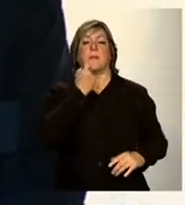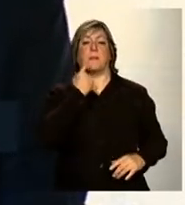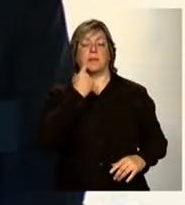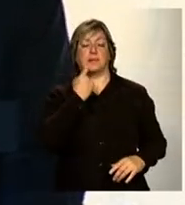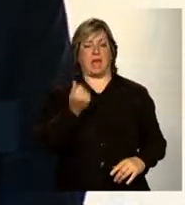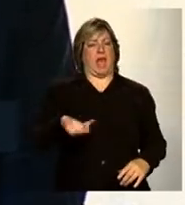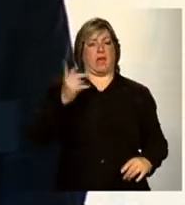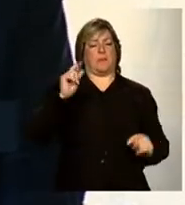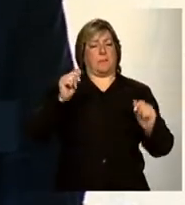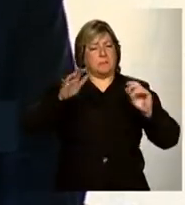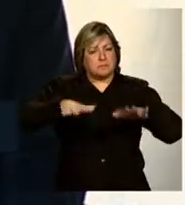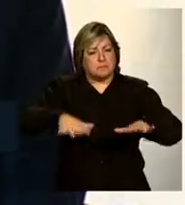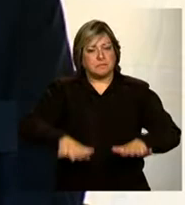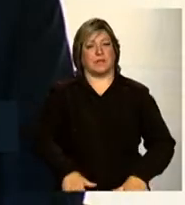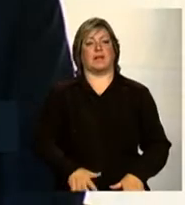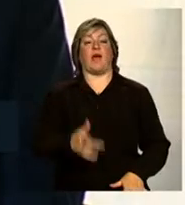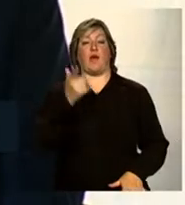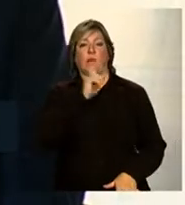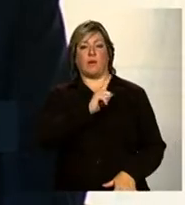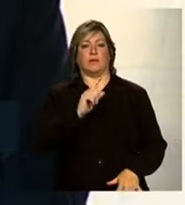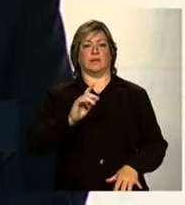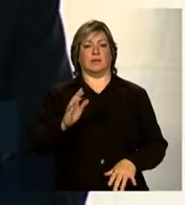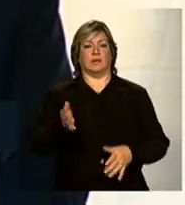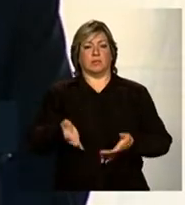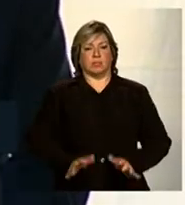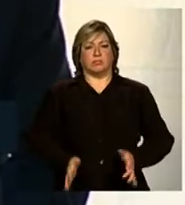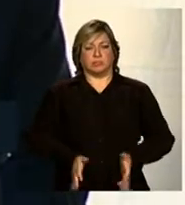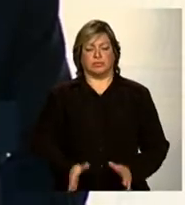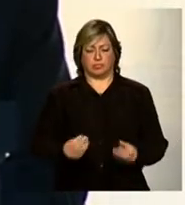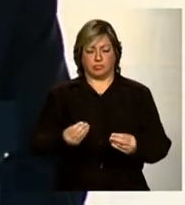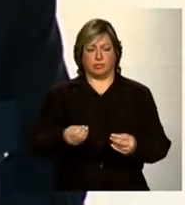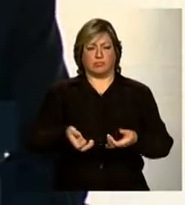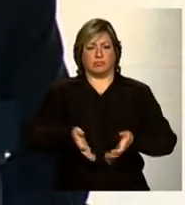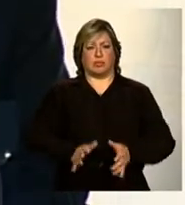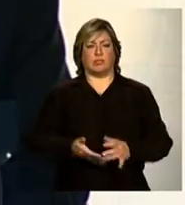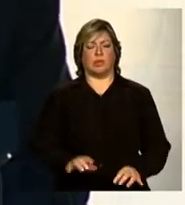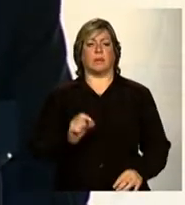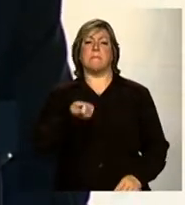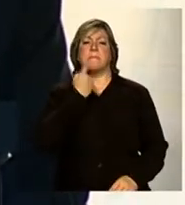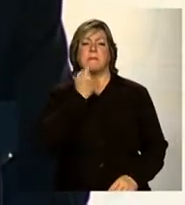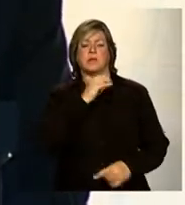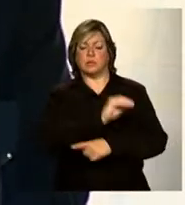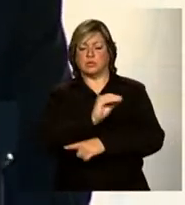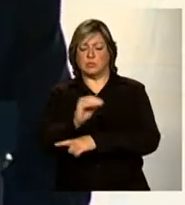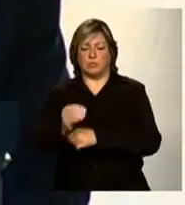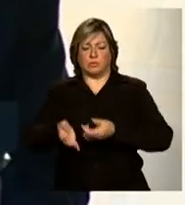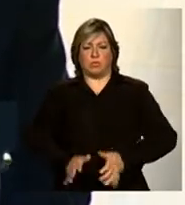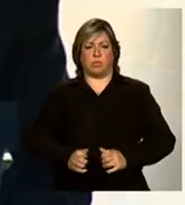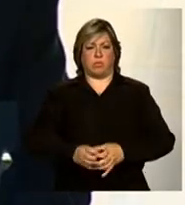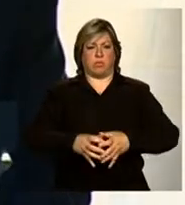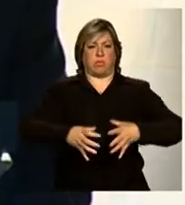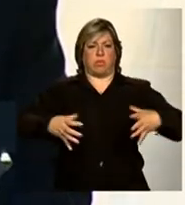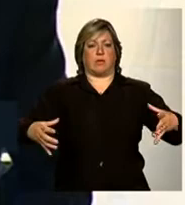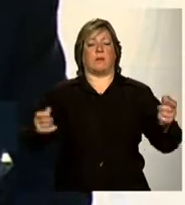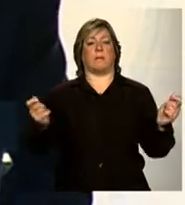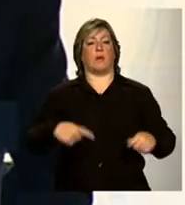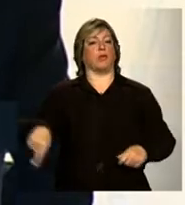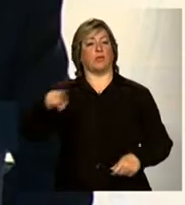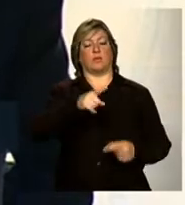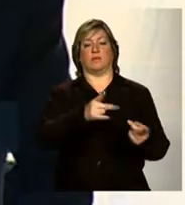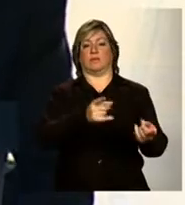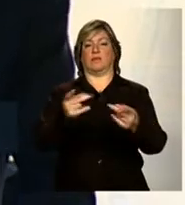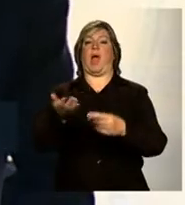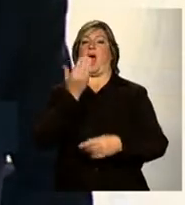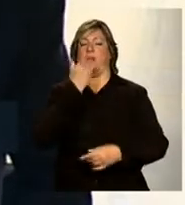ampliando a produção e também incentivando a nossa população a consumir o peixe